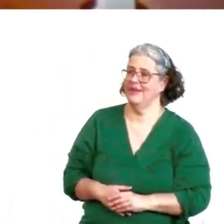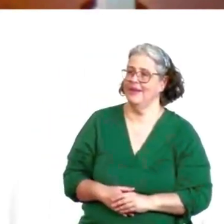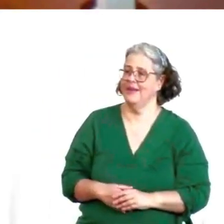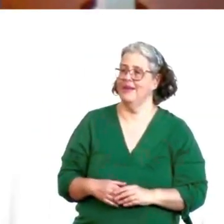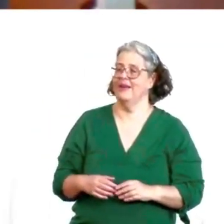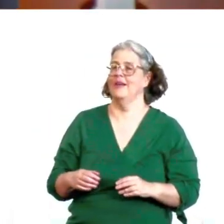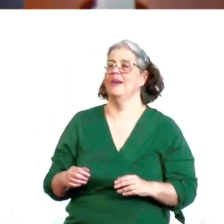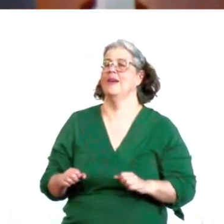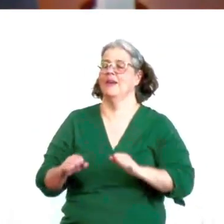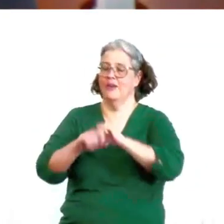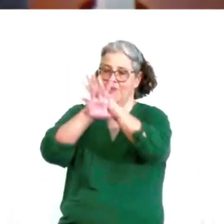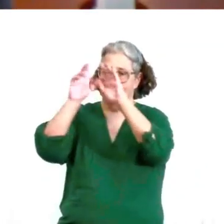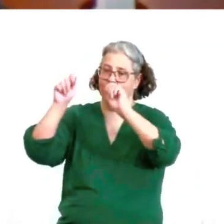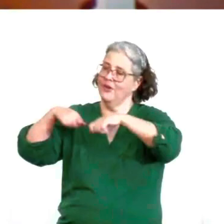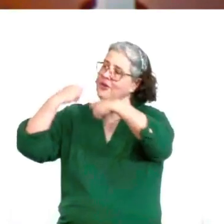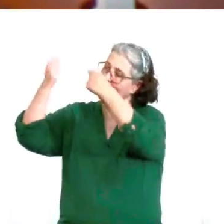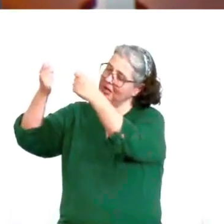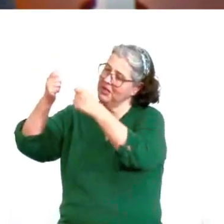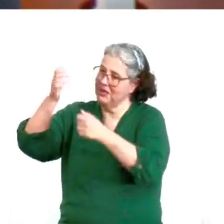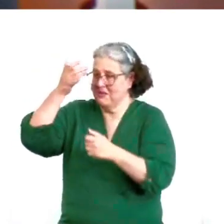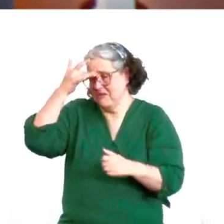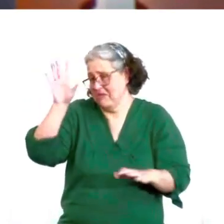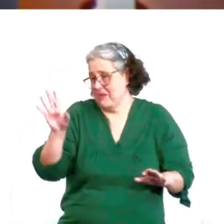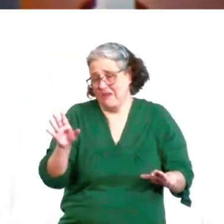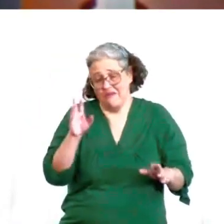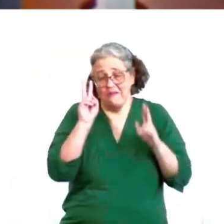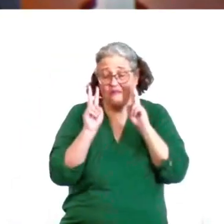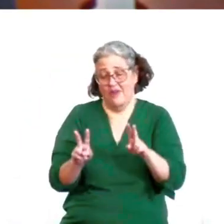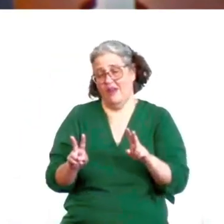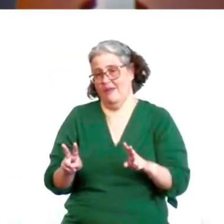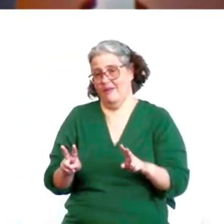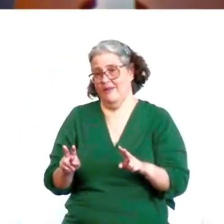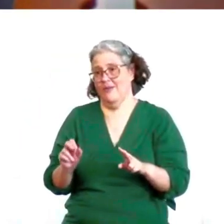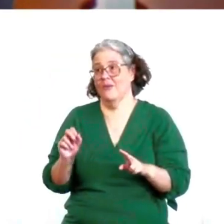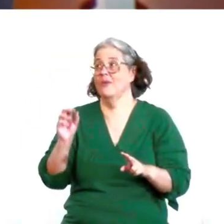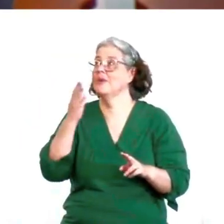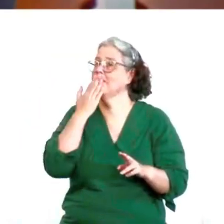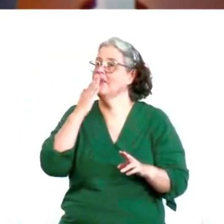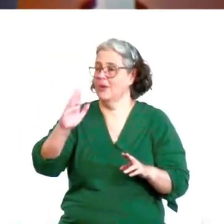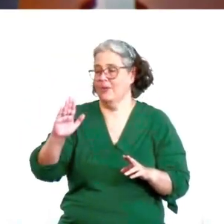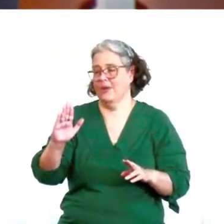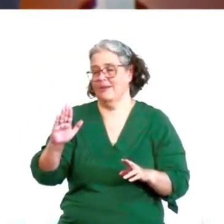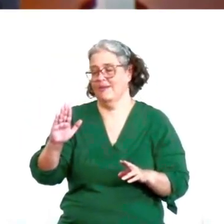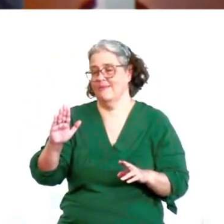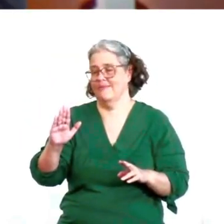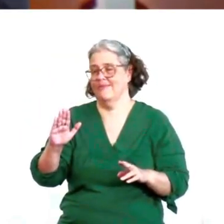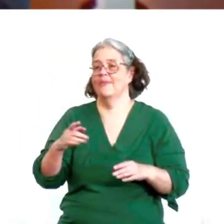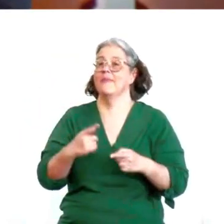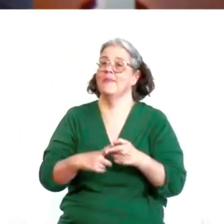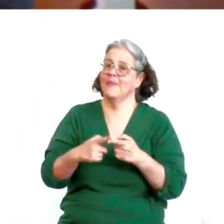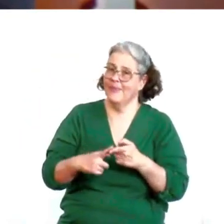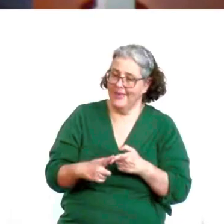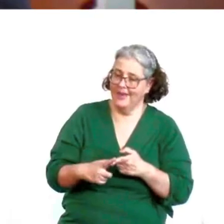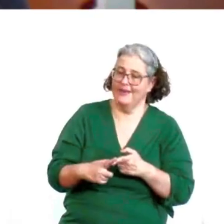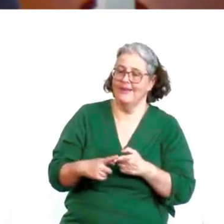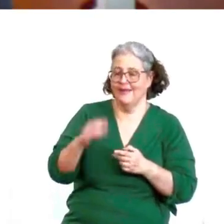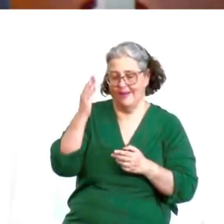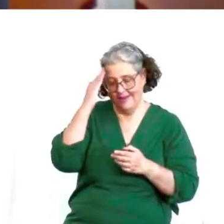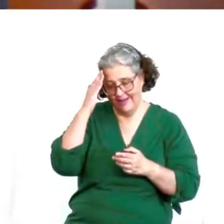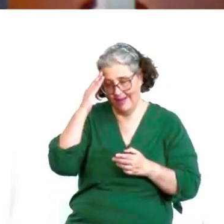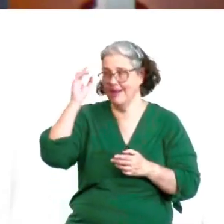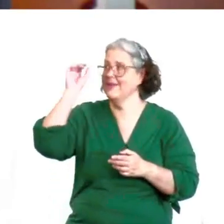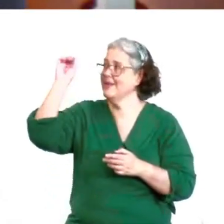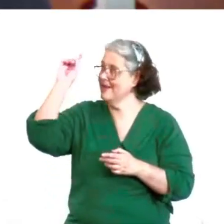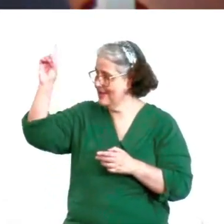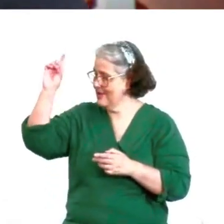glorificar mesmo sem ver o que ele prometeu, mas entender que ele vai